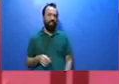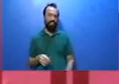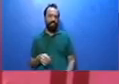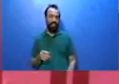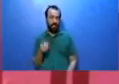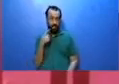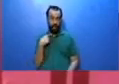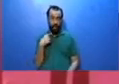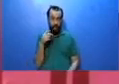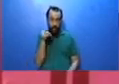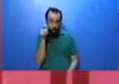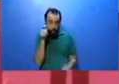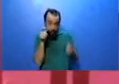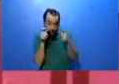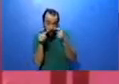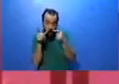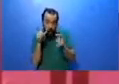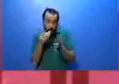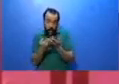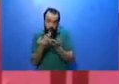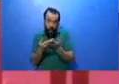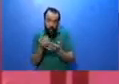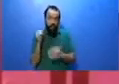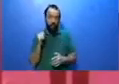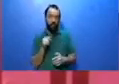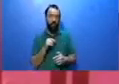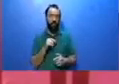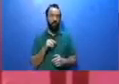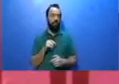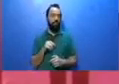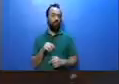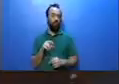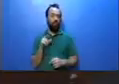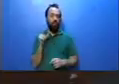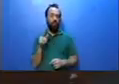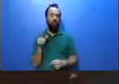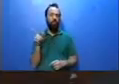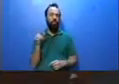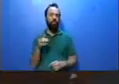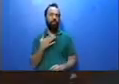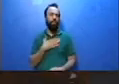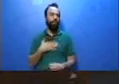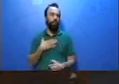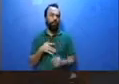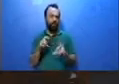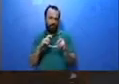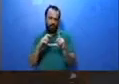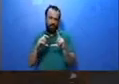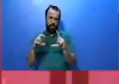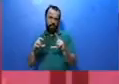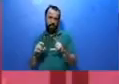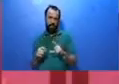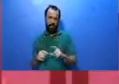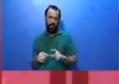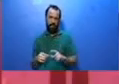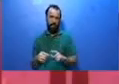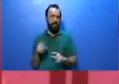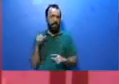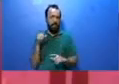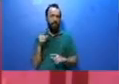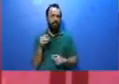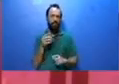tava lá prestando atenção, tava Você viu? tão Nós legal. vamos trabalhar com tirinha. Você gosta? Qual é a tirinha que você mais gosta? Ah, daquela que a senhora